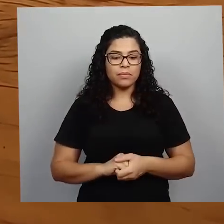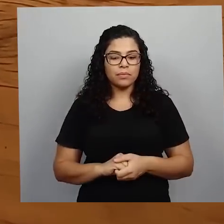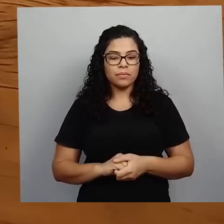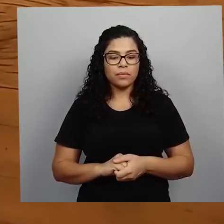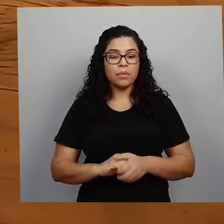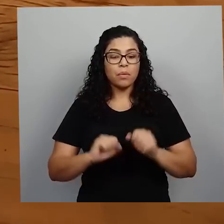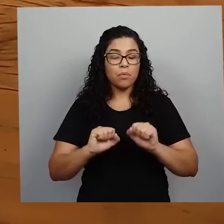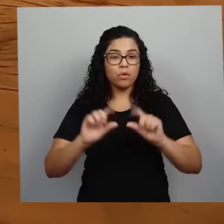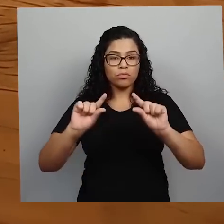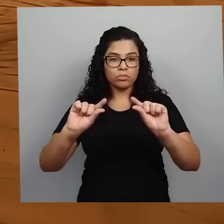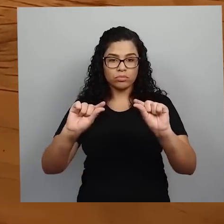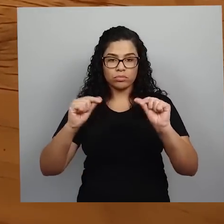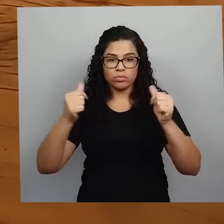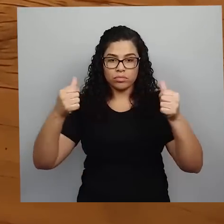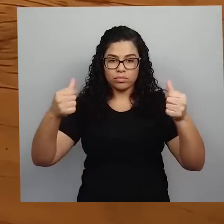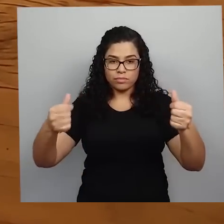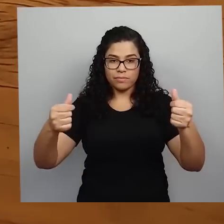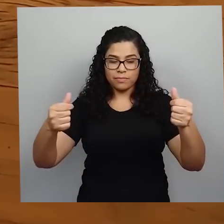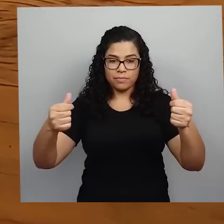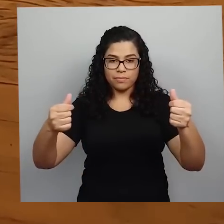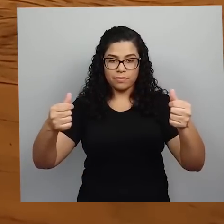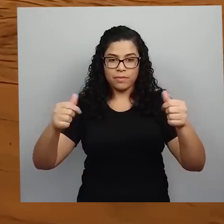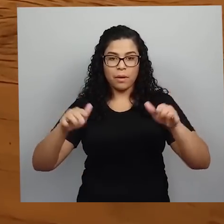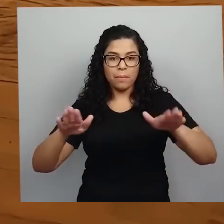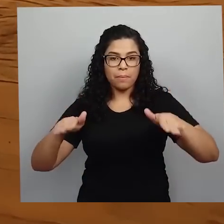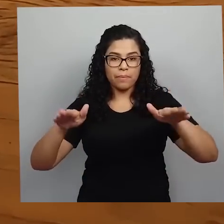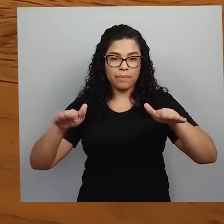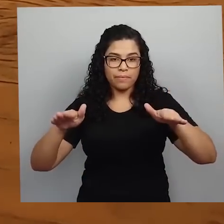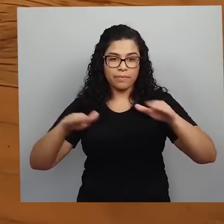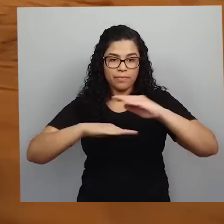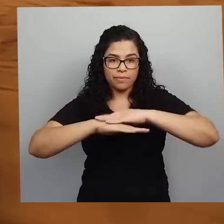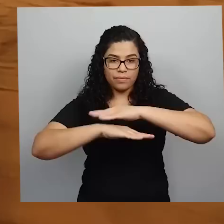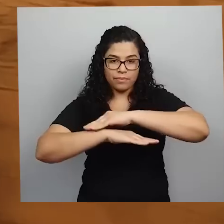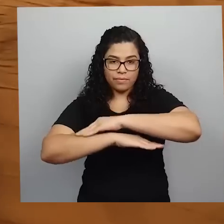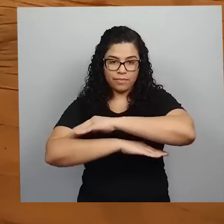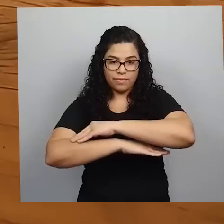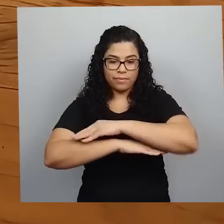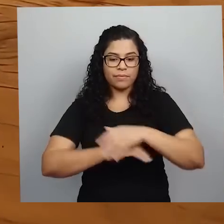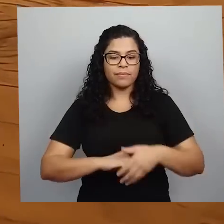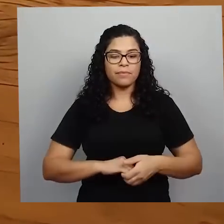uma pontinha para fazer as patinhas do sapo.